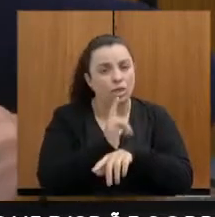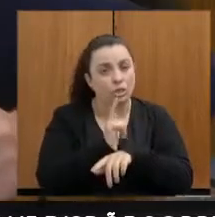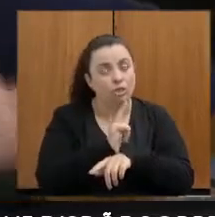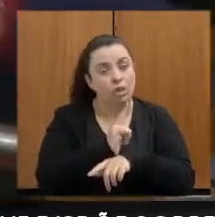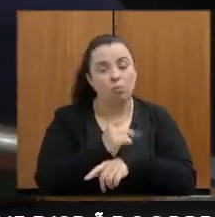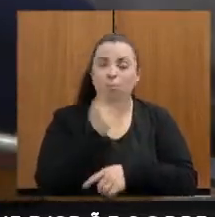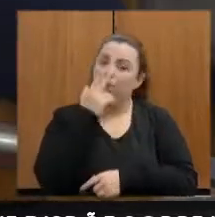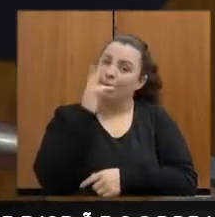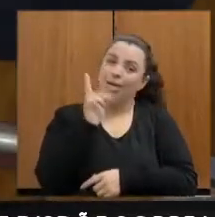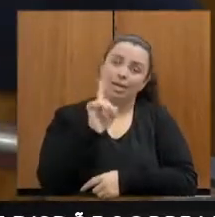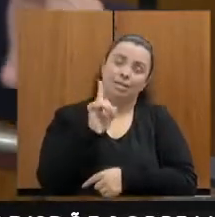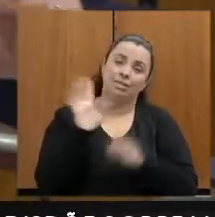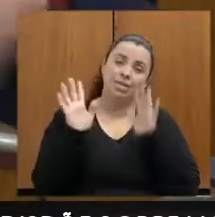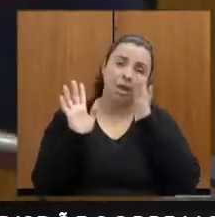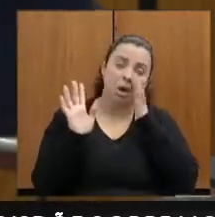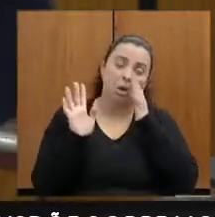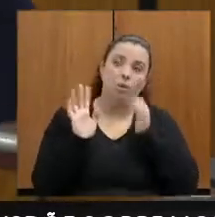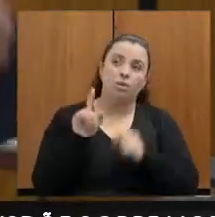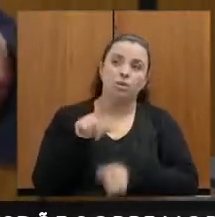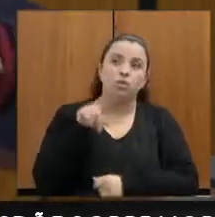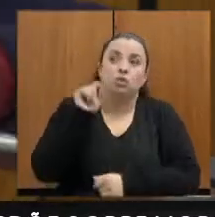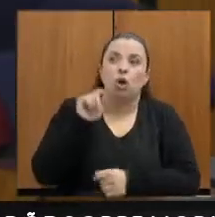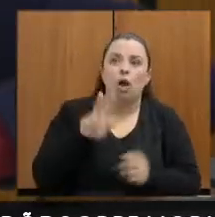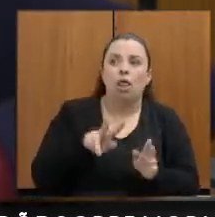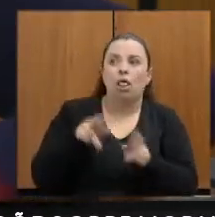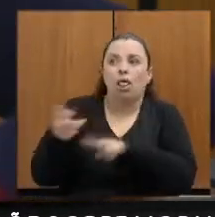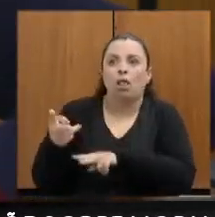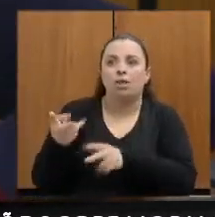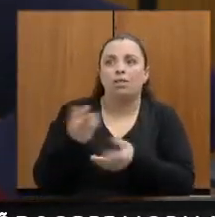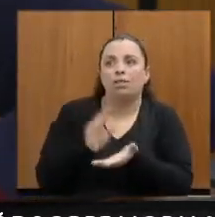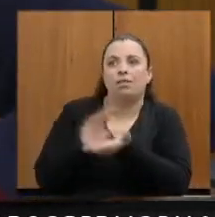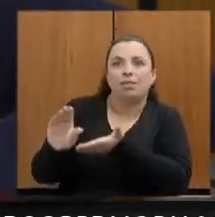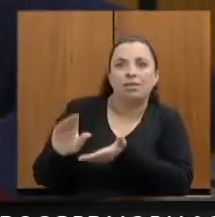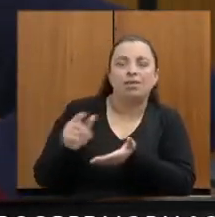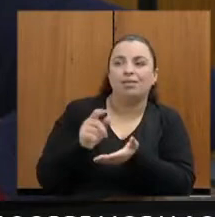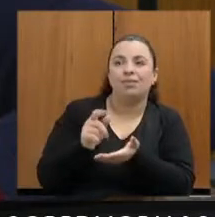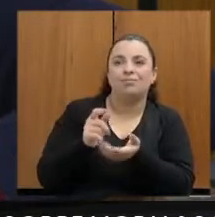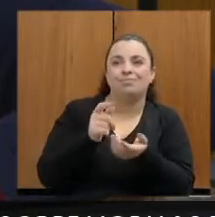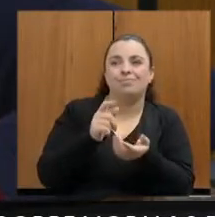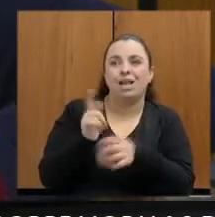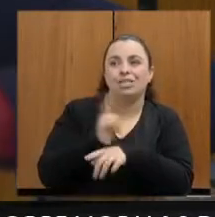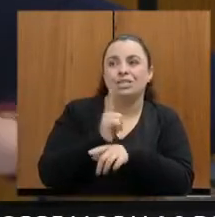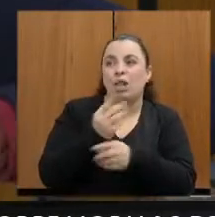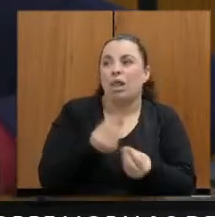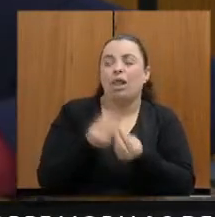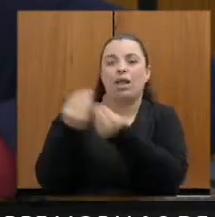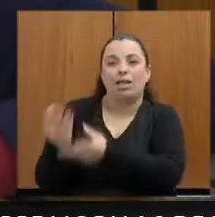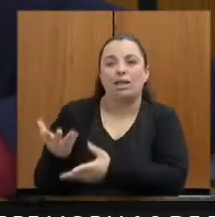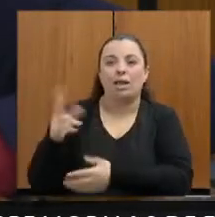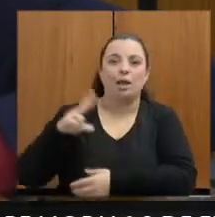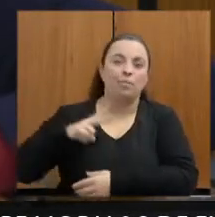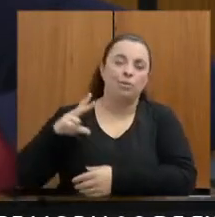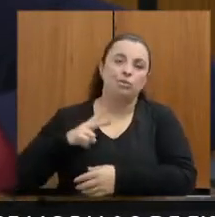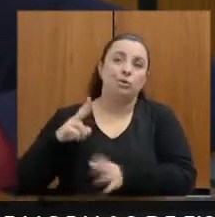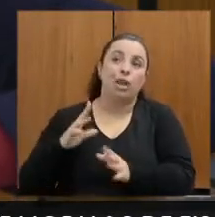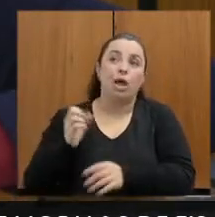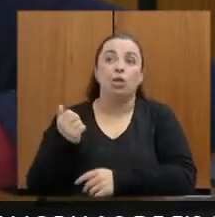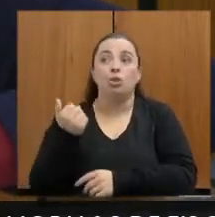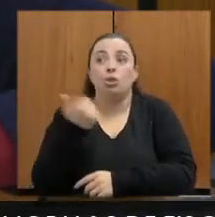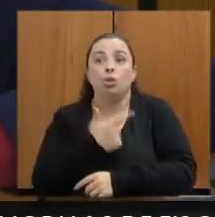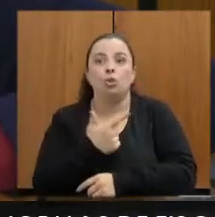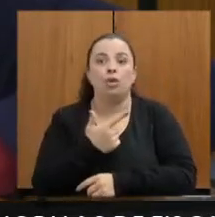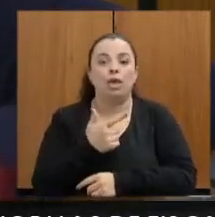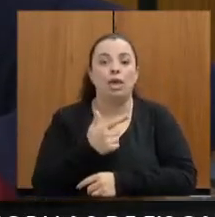empresa em detrimento de uma política que possa melhorar a gestão é pública não então acho que são essas questões e